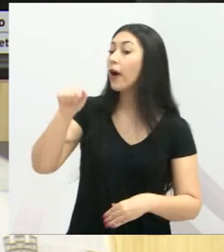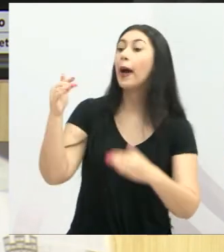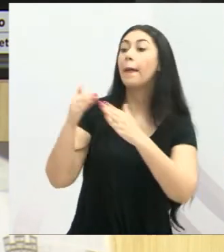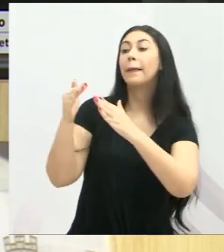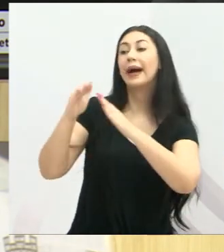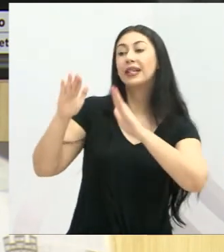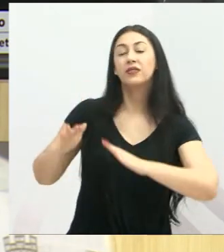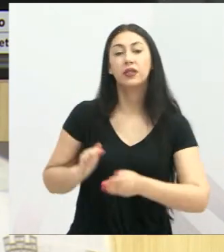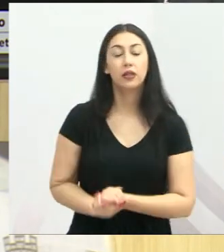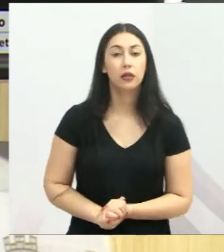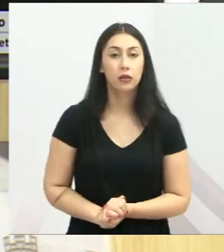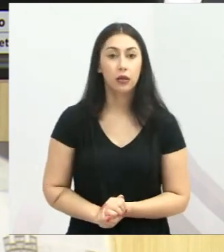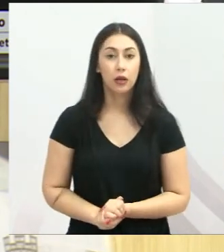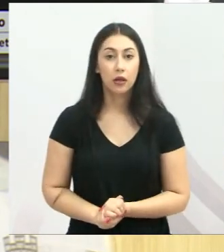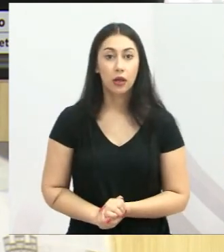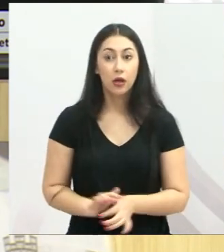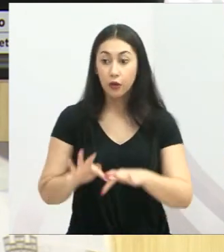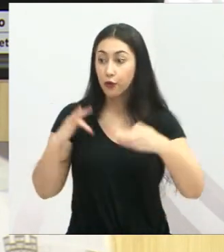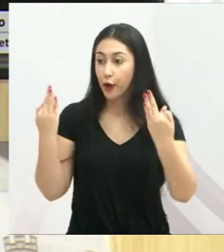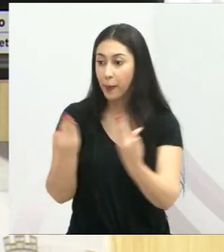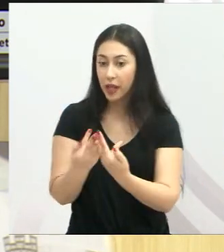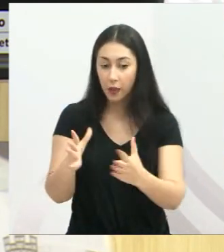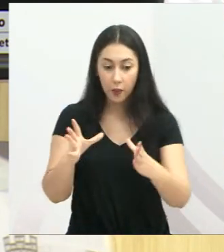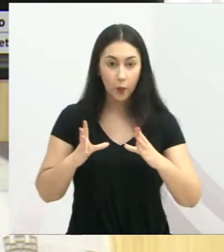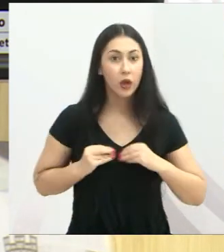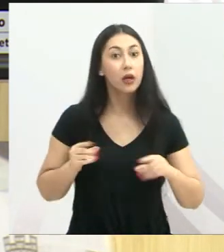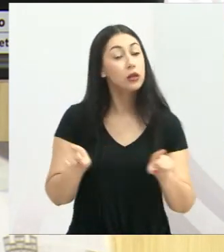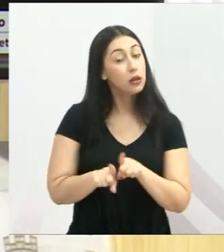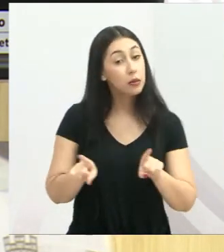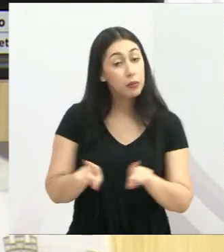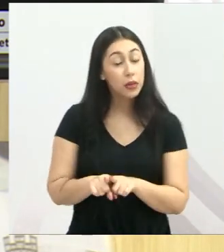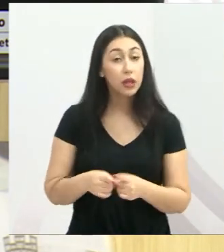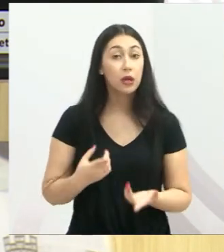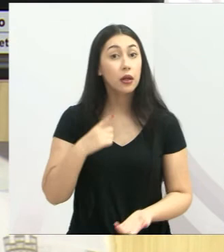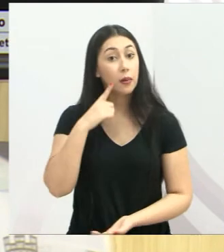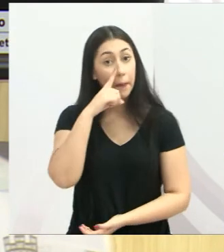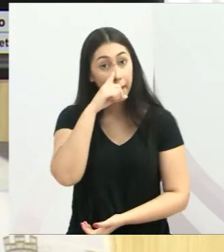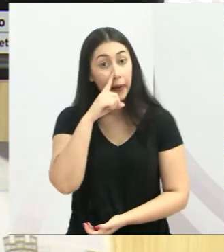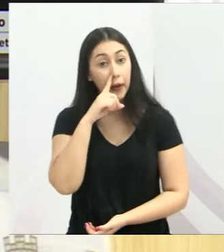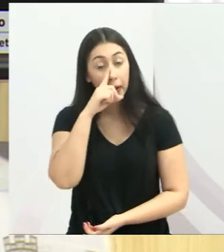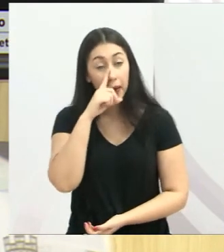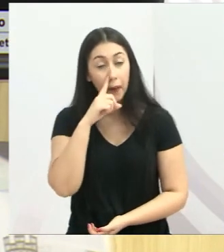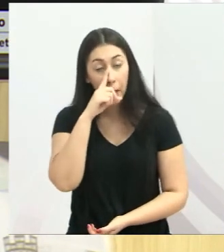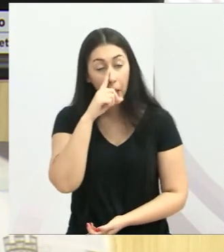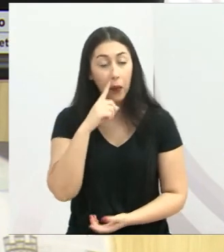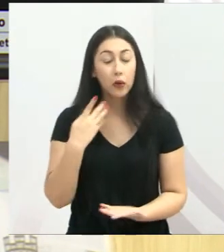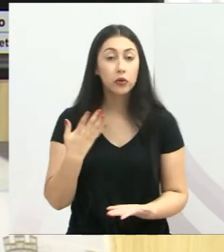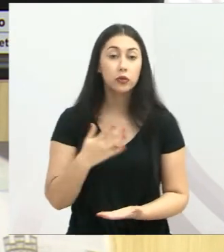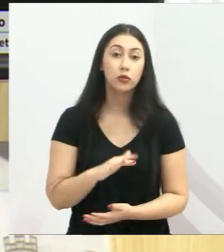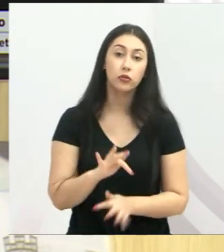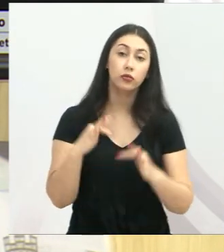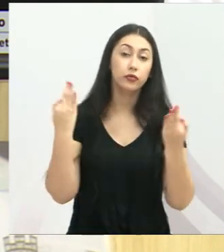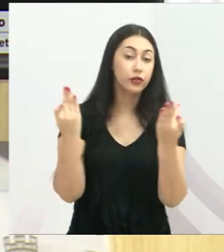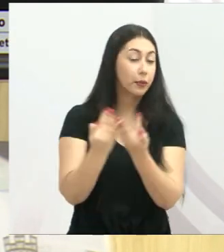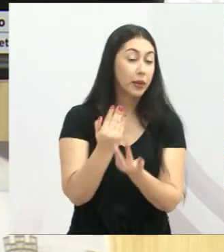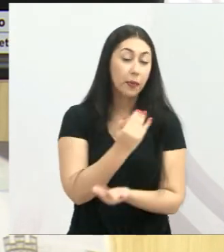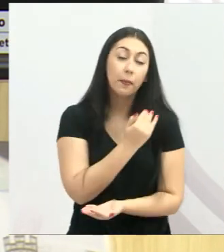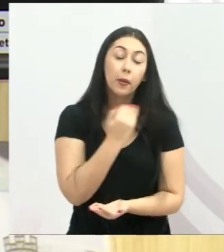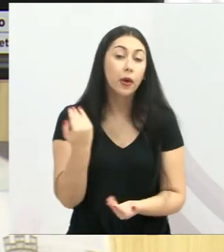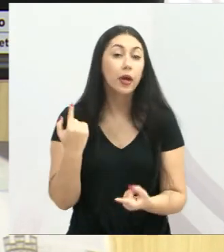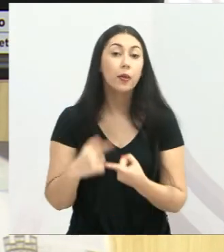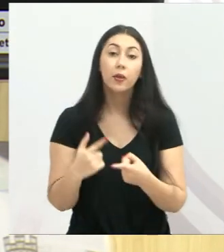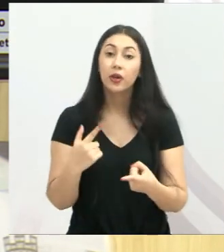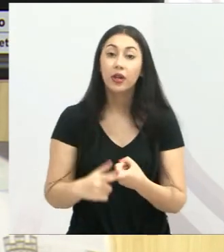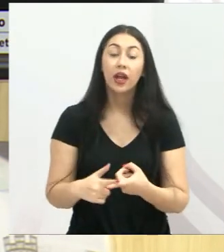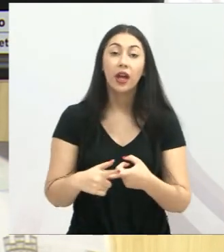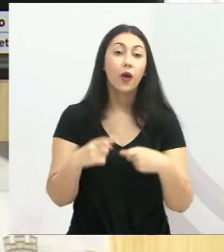mundo morando no mesmo ambiente. Olha o perigo de se perder alguém da família por falta de